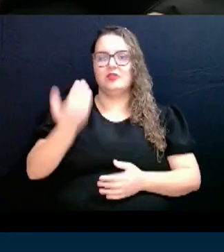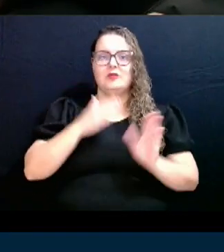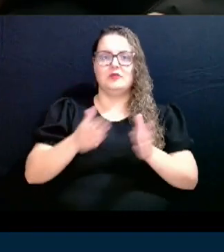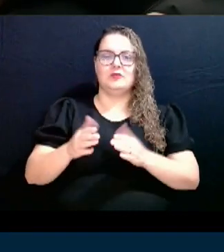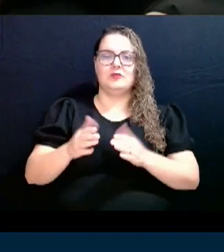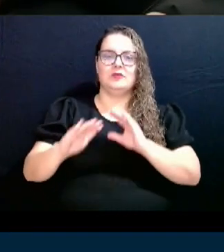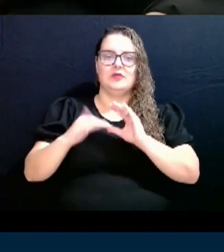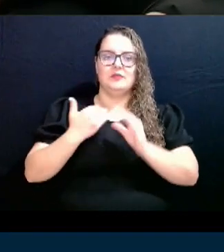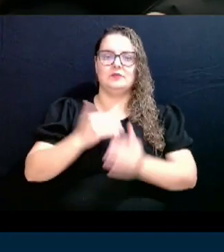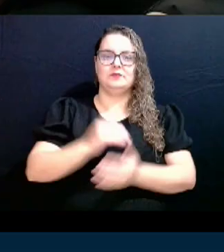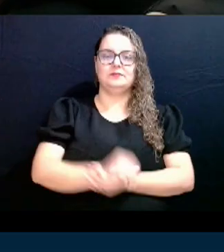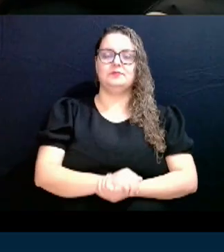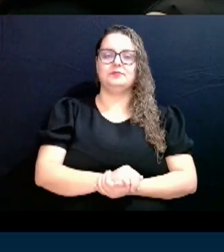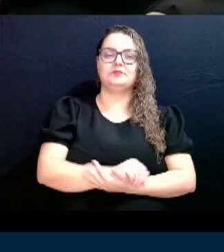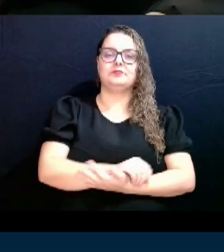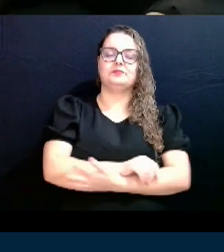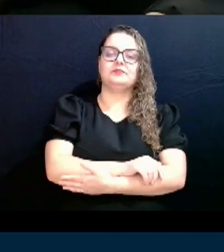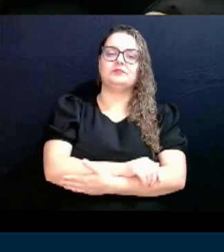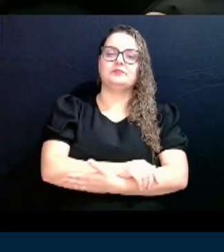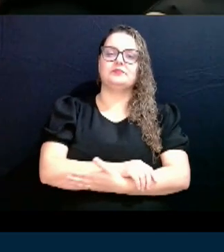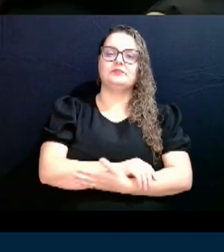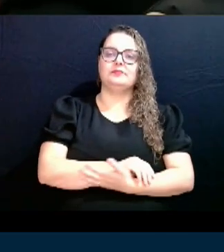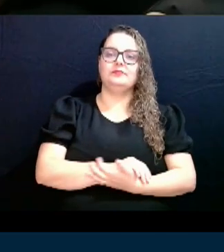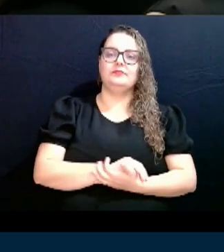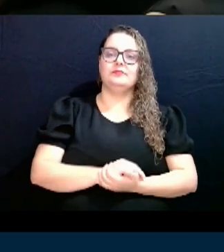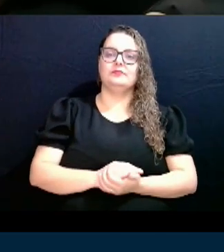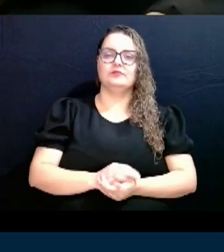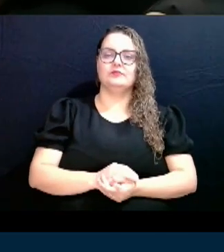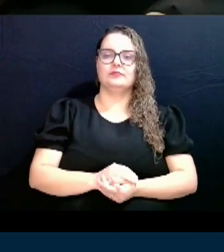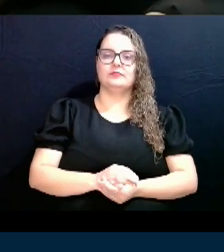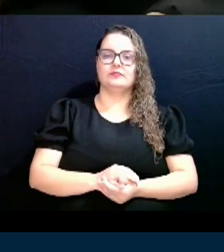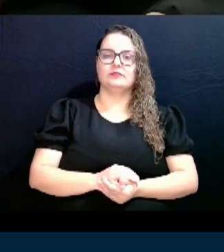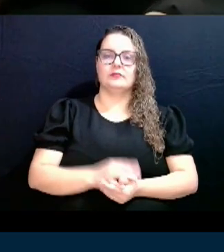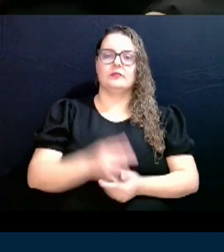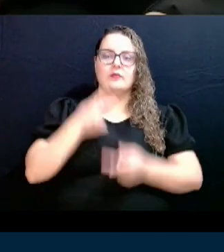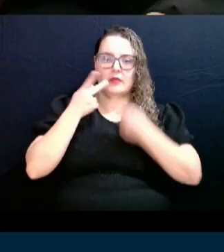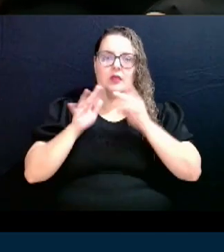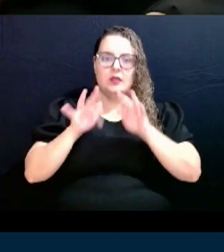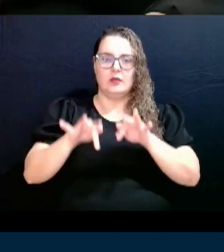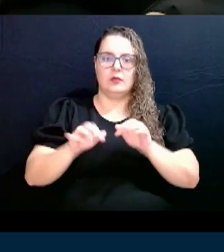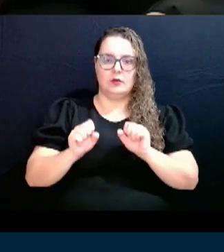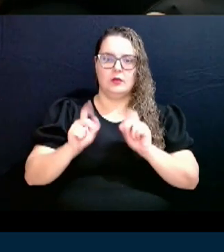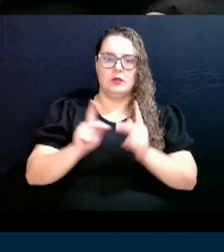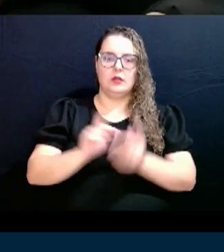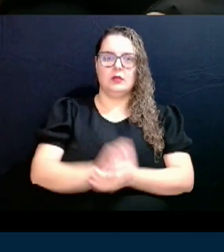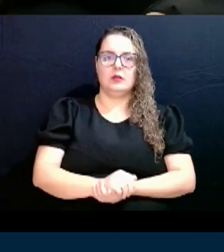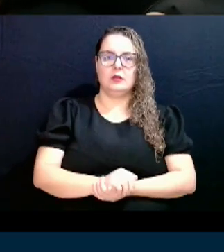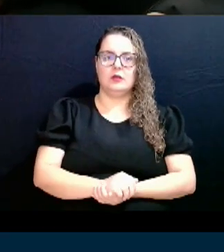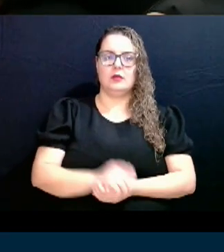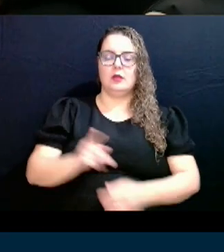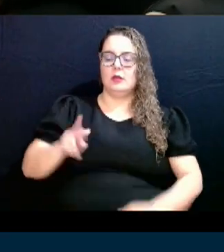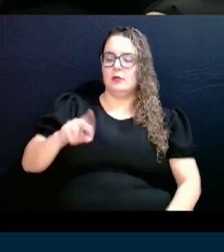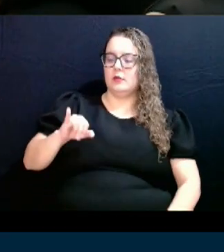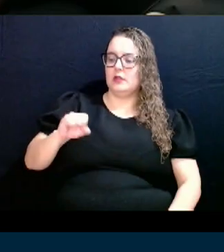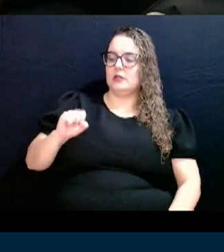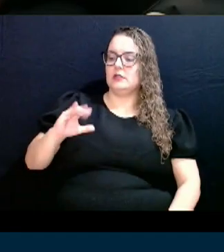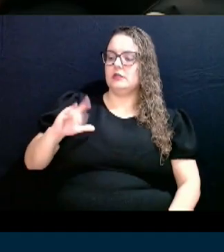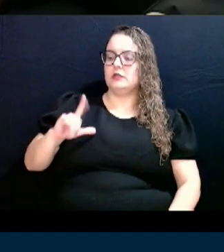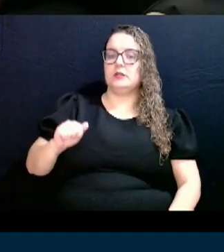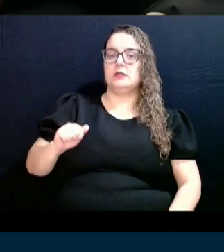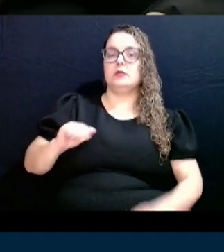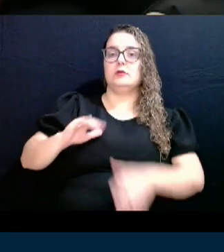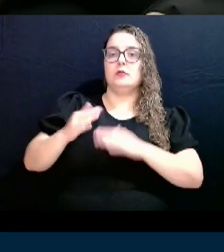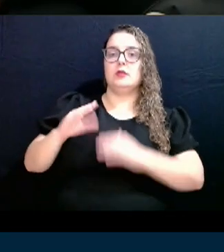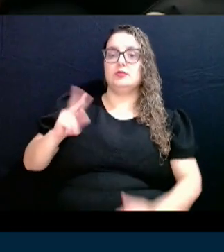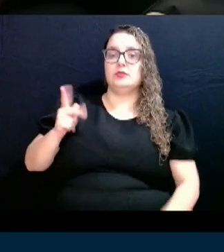gente, vamos lá. Mais uma pra gente, daí a gente já vai para as considerações finais, tá bom? A Priscila Nogueira, do Jardim Chapadão. Uma mudança